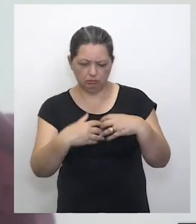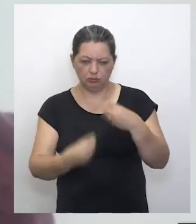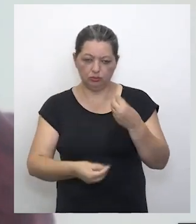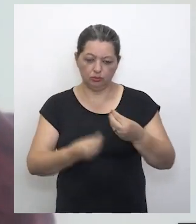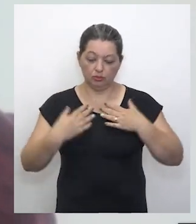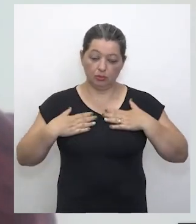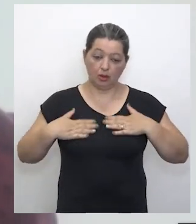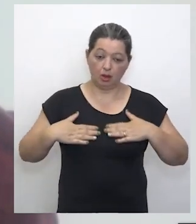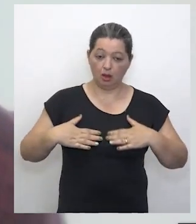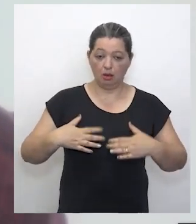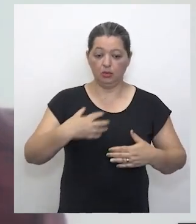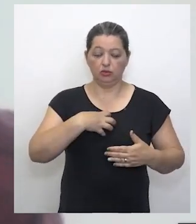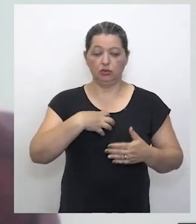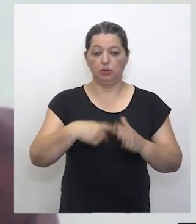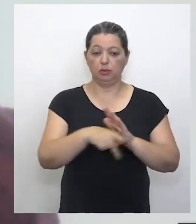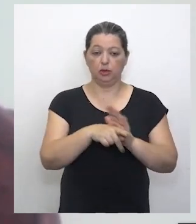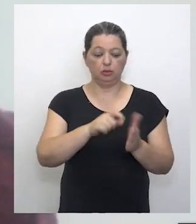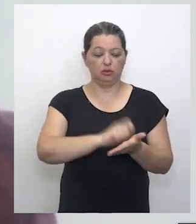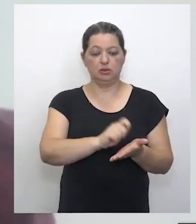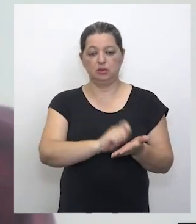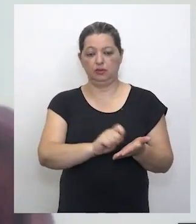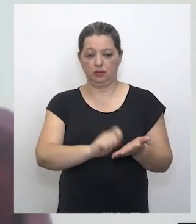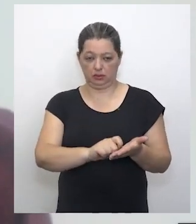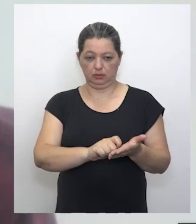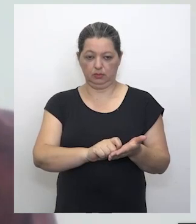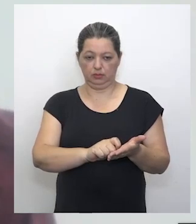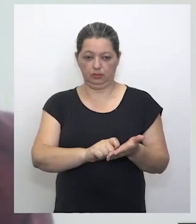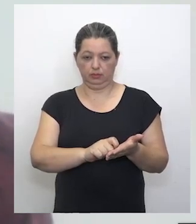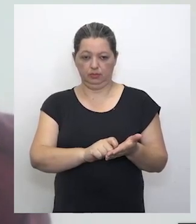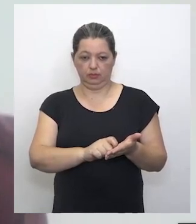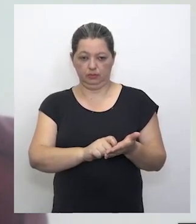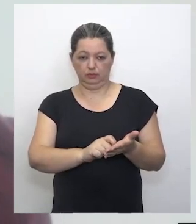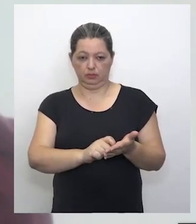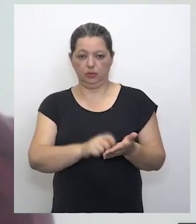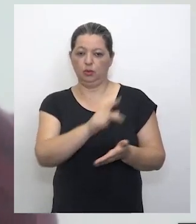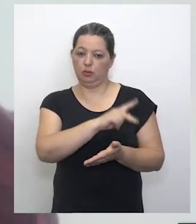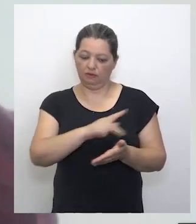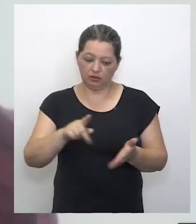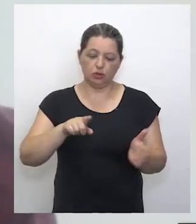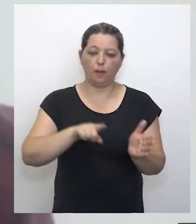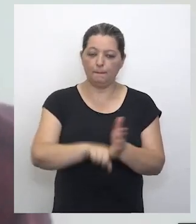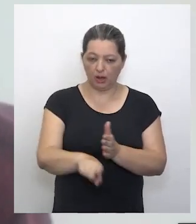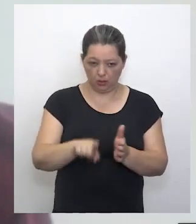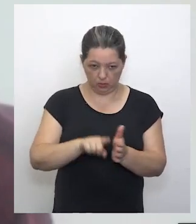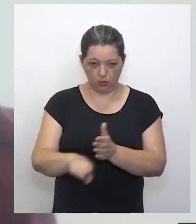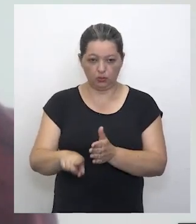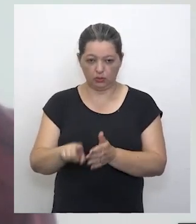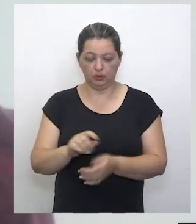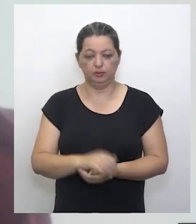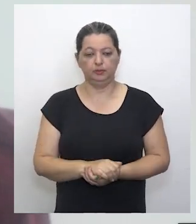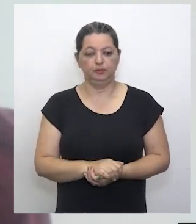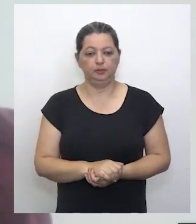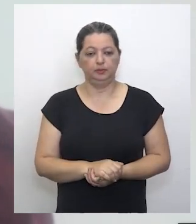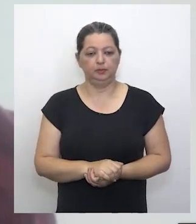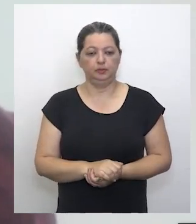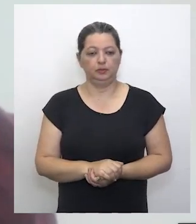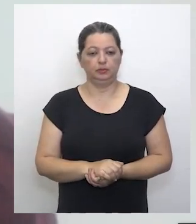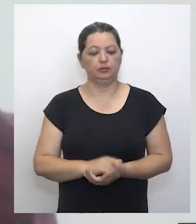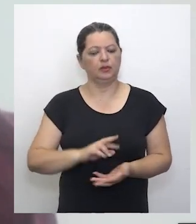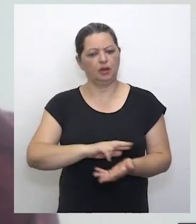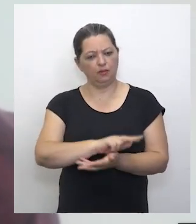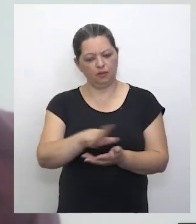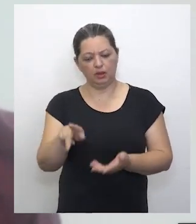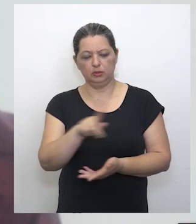a sua escrita, a partir dos questionamentos feitos pelo professor. Muitos de vocês apontaram aqui